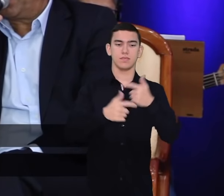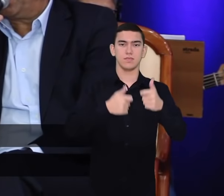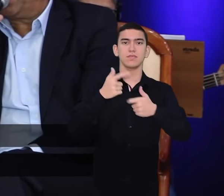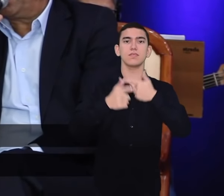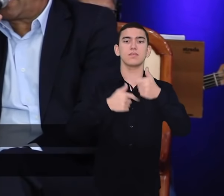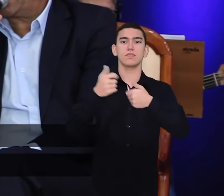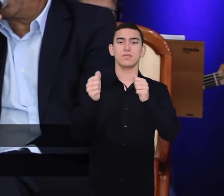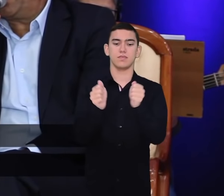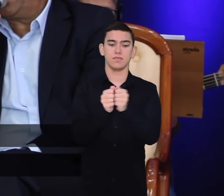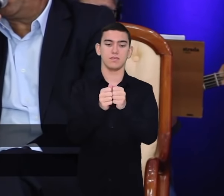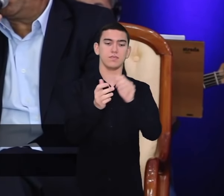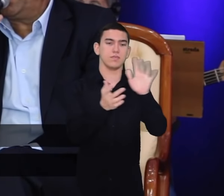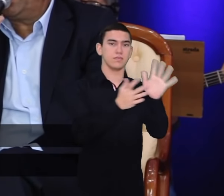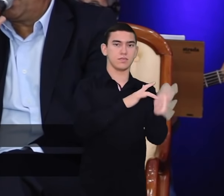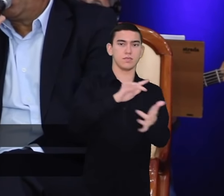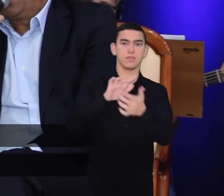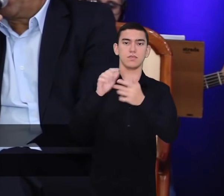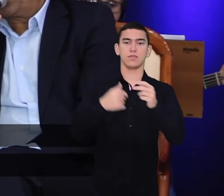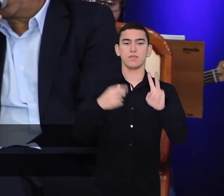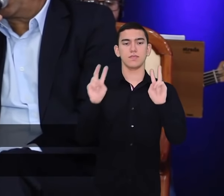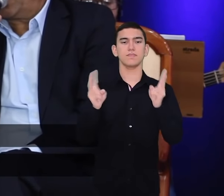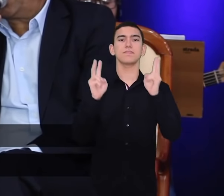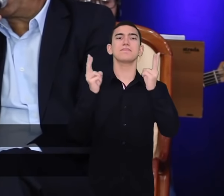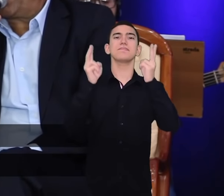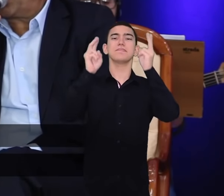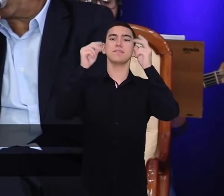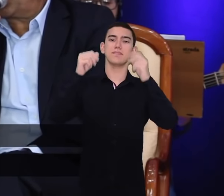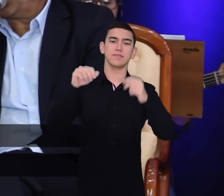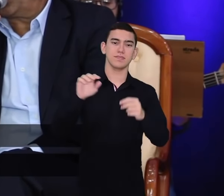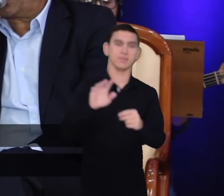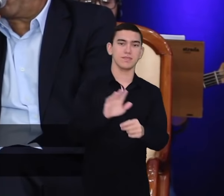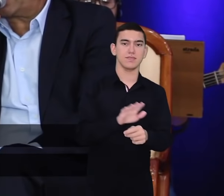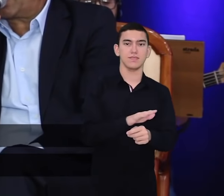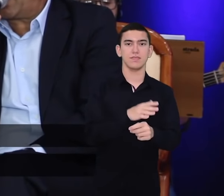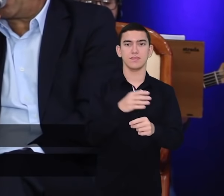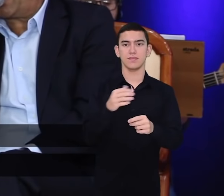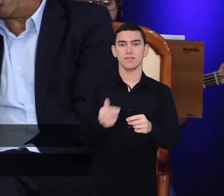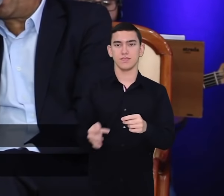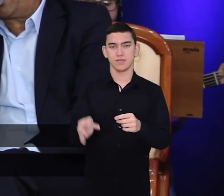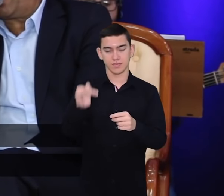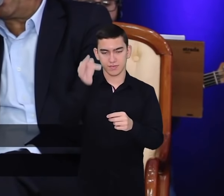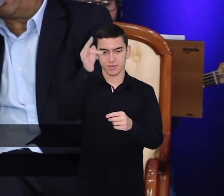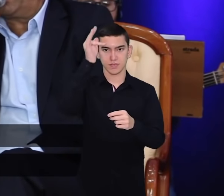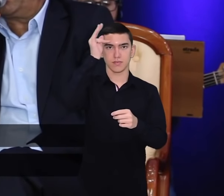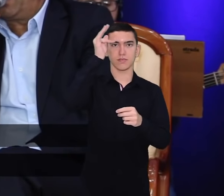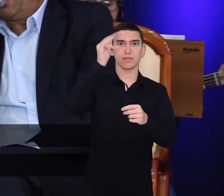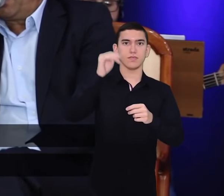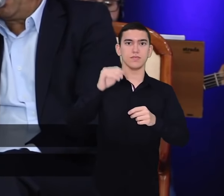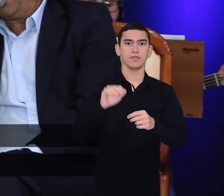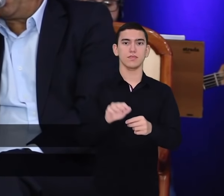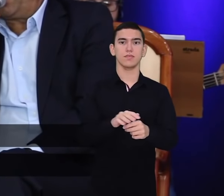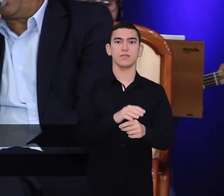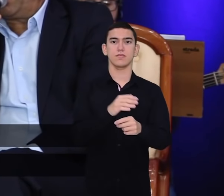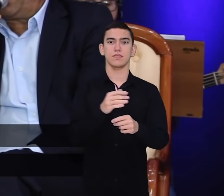Sempre assim, na peleja por Jesus eu vencerei,